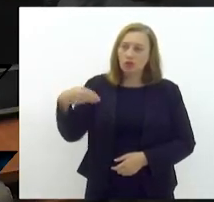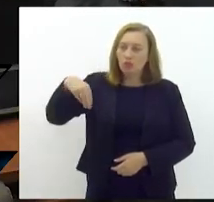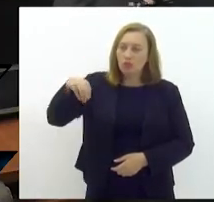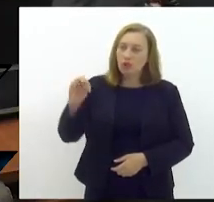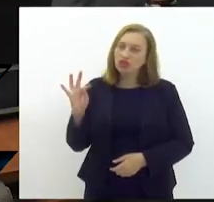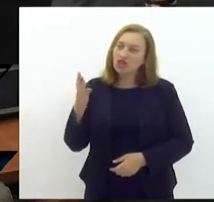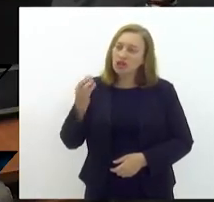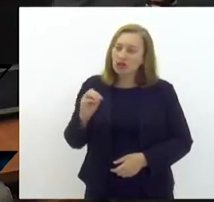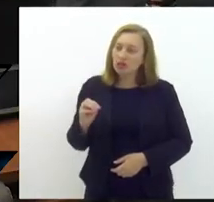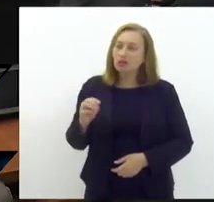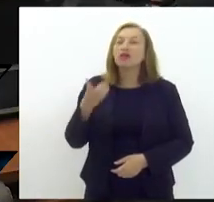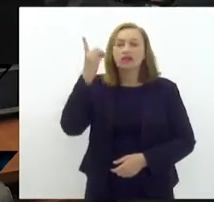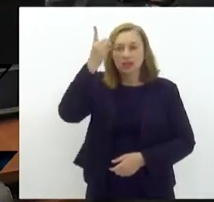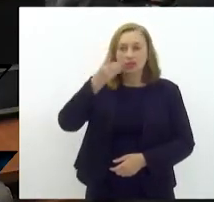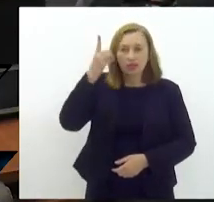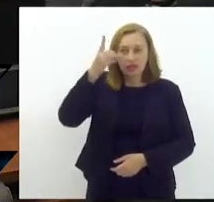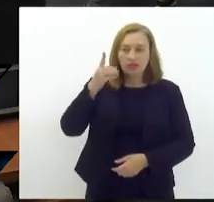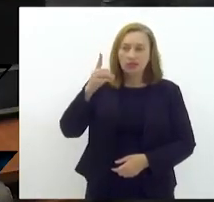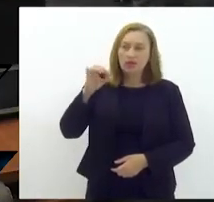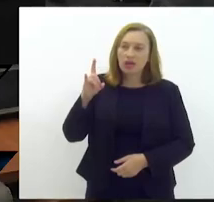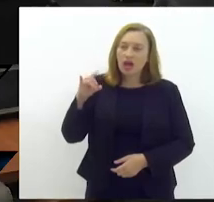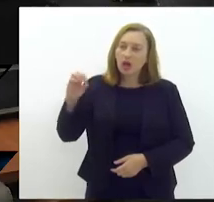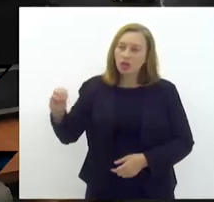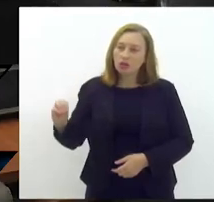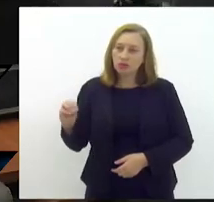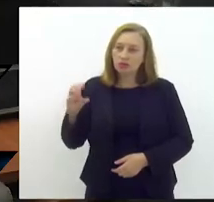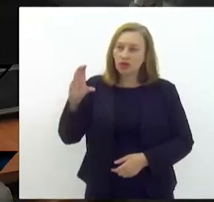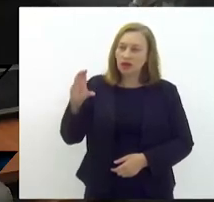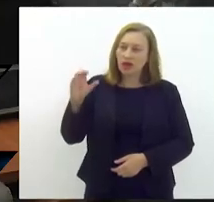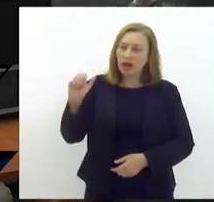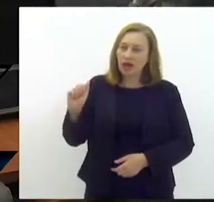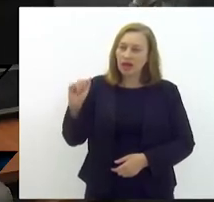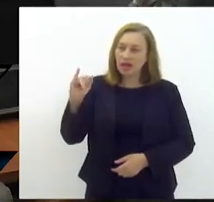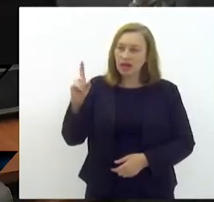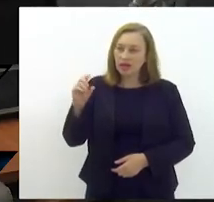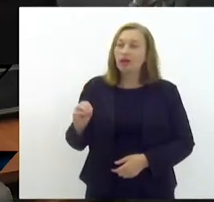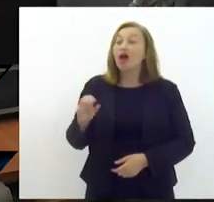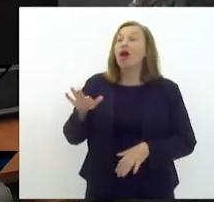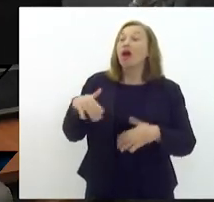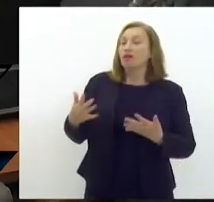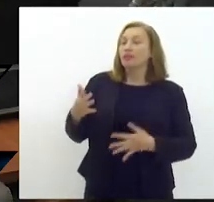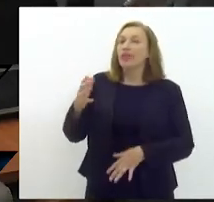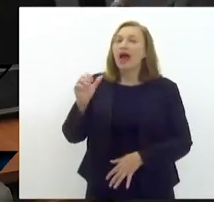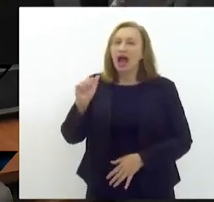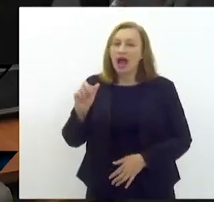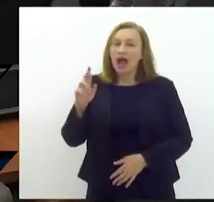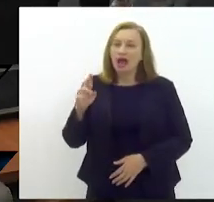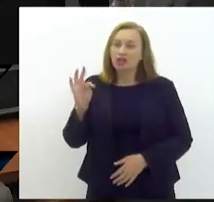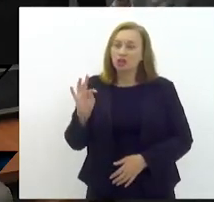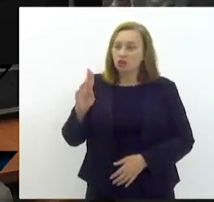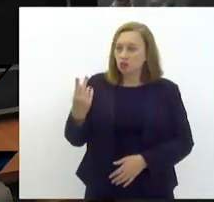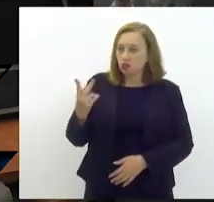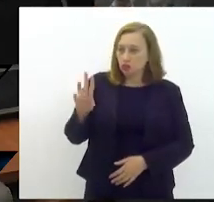Cláudio Caiado Deputado se encontra Arthur tá aqui por gentileza